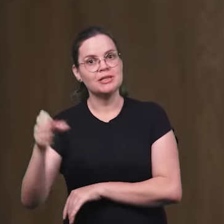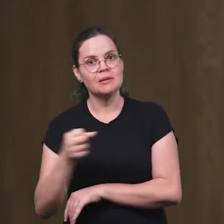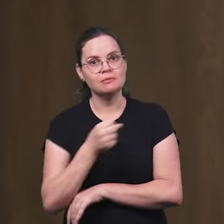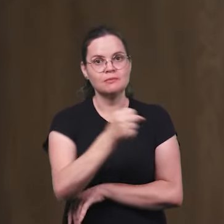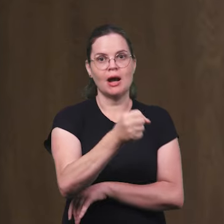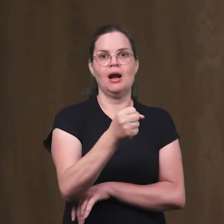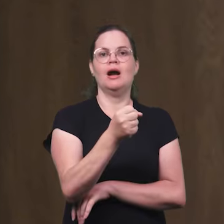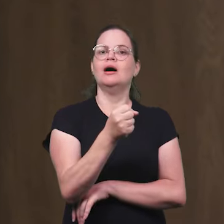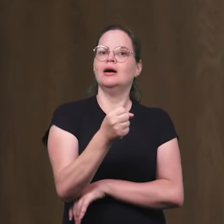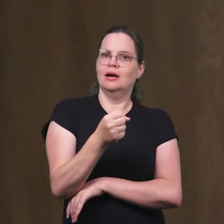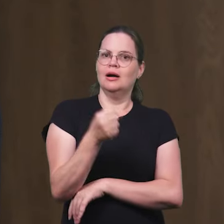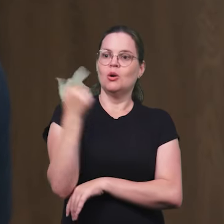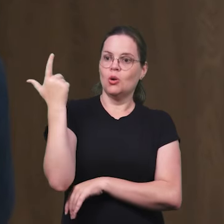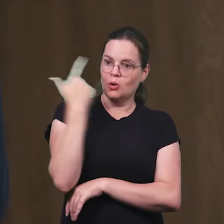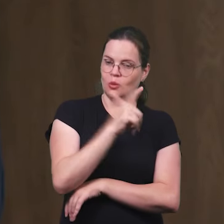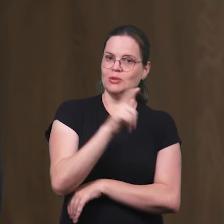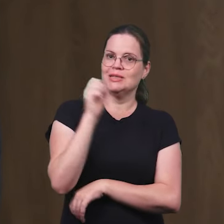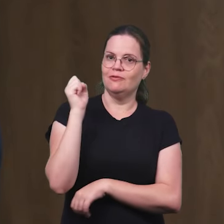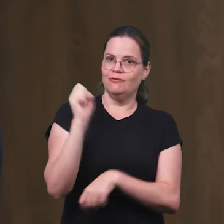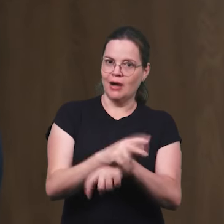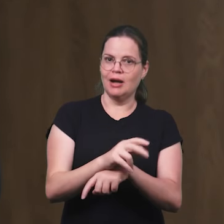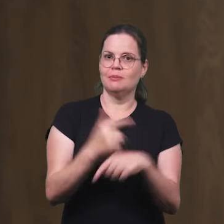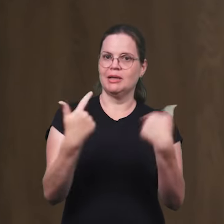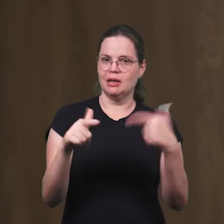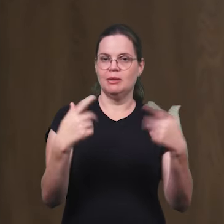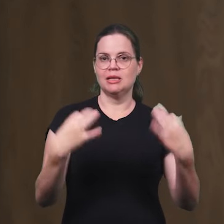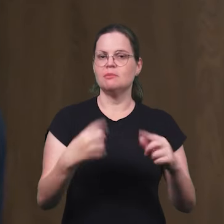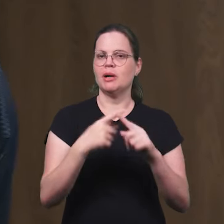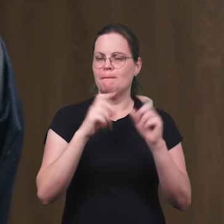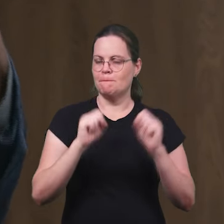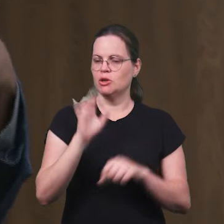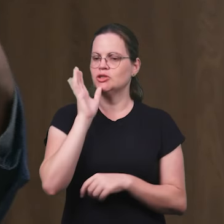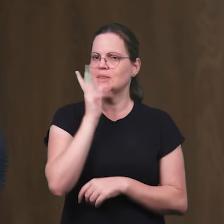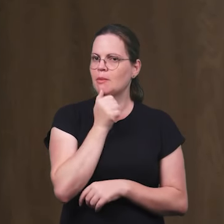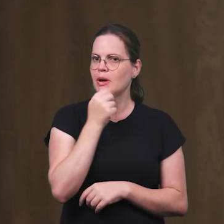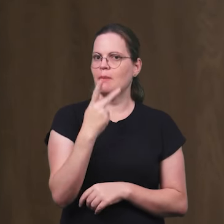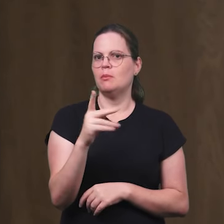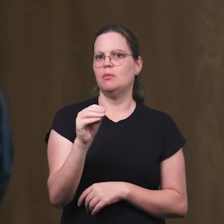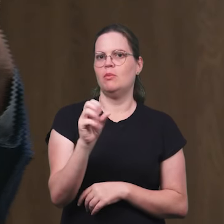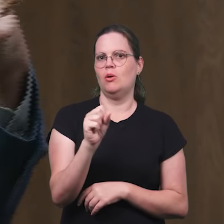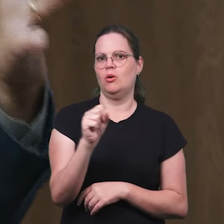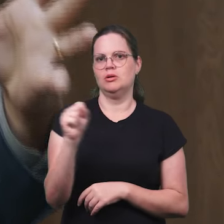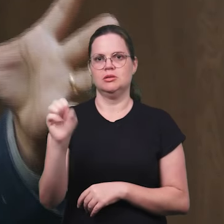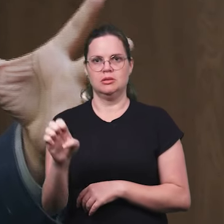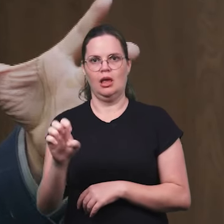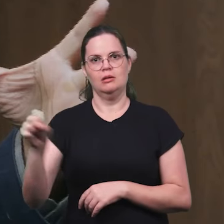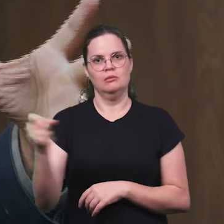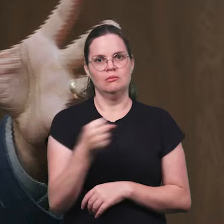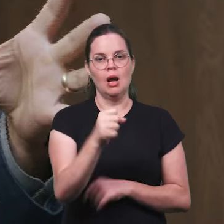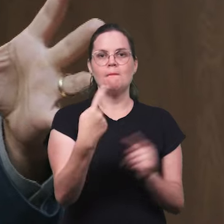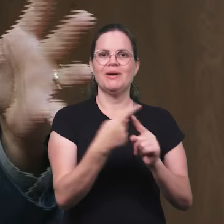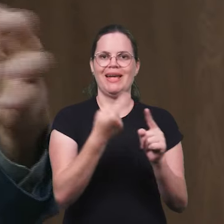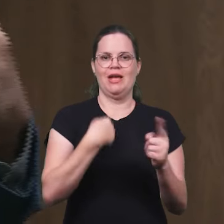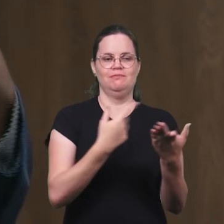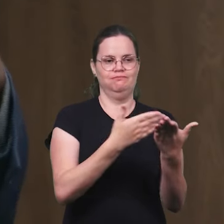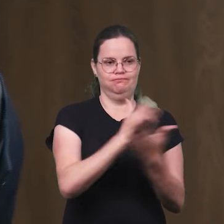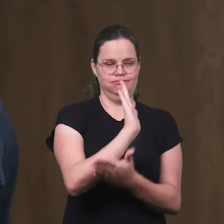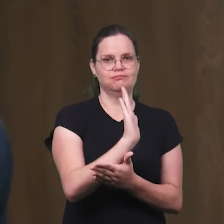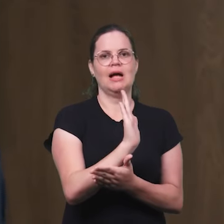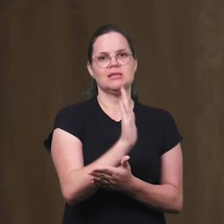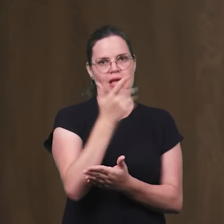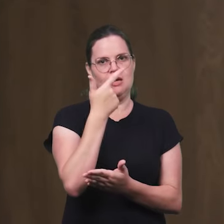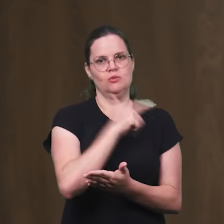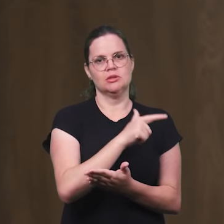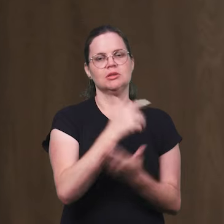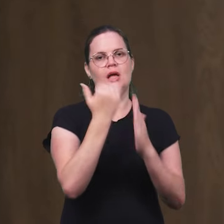isso inclusive aconteceu comigo. Eu fui aprovado no concurso, fiz as etapas ali, mas a efetiva posse, Rui, demorou